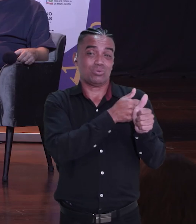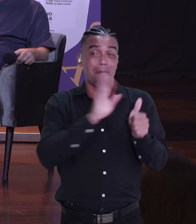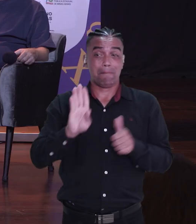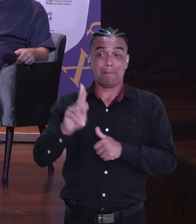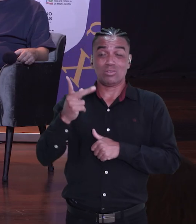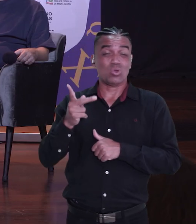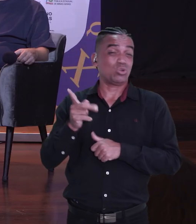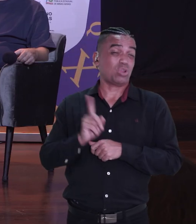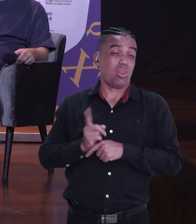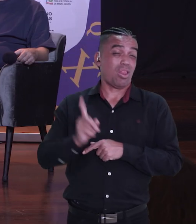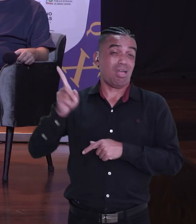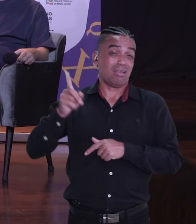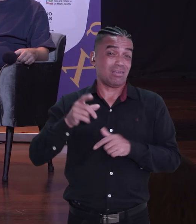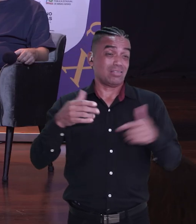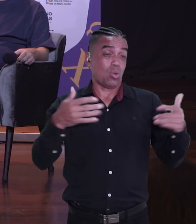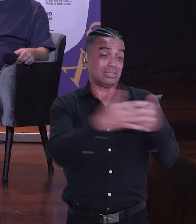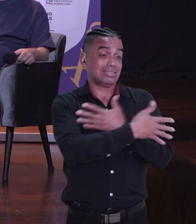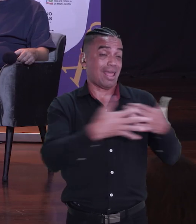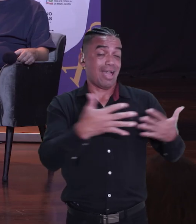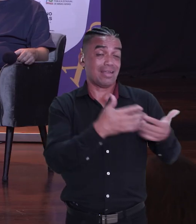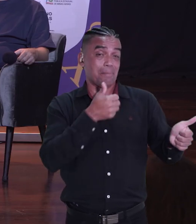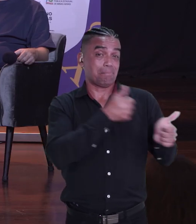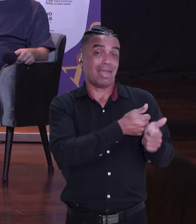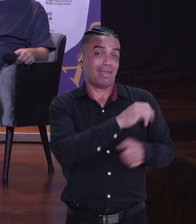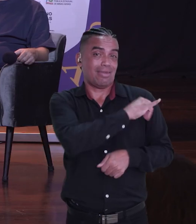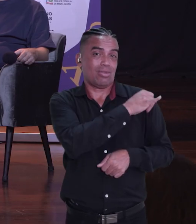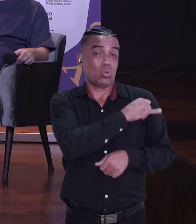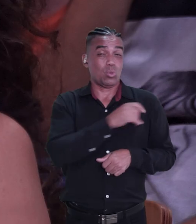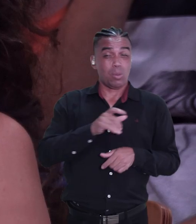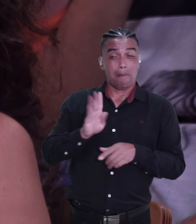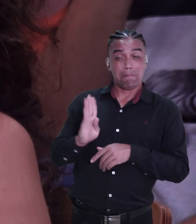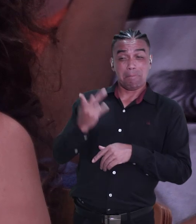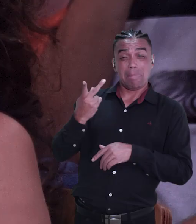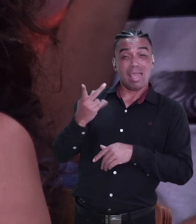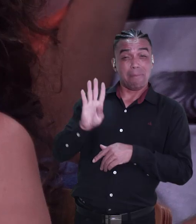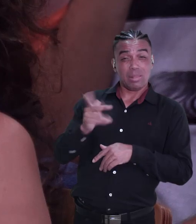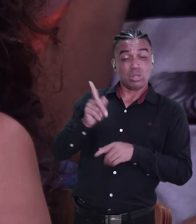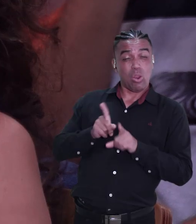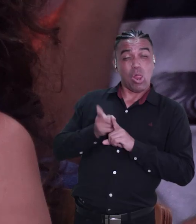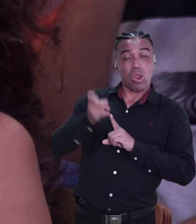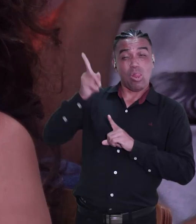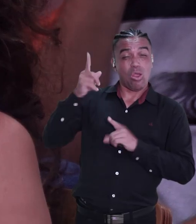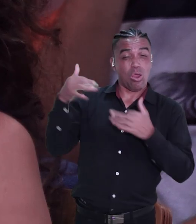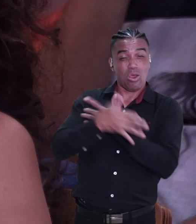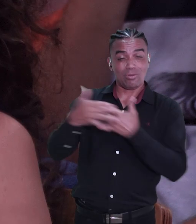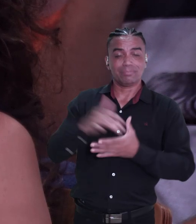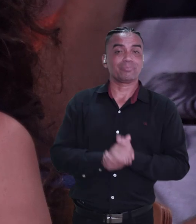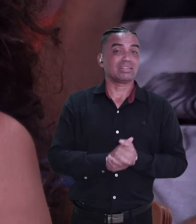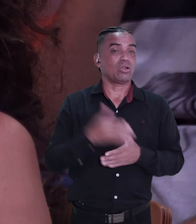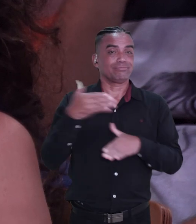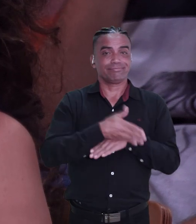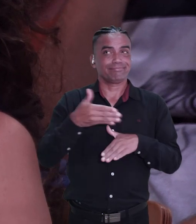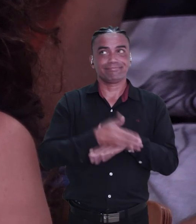mais perto que Belo Horizonte. Né? A estrada para o Rio era mais curta do que para Belo Horizonte. Então, quer dizer, eu tinha ido ao Rio já, sei